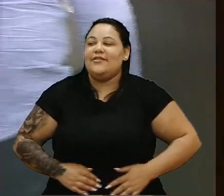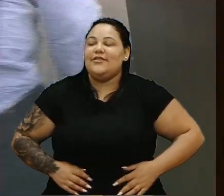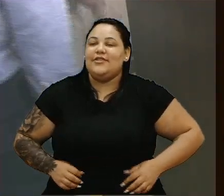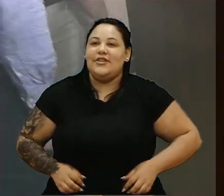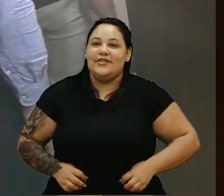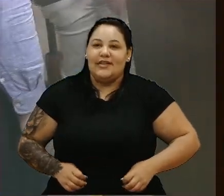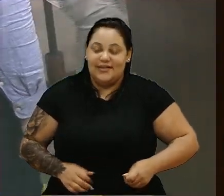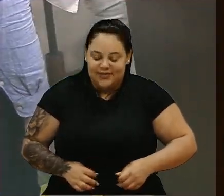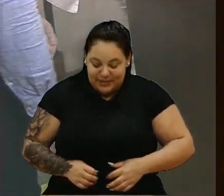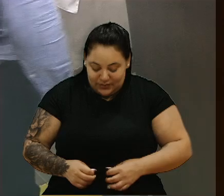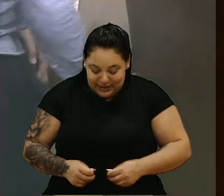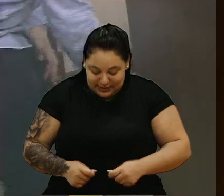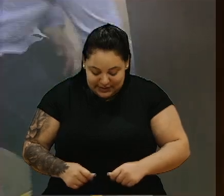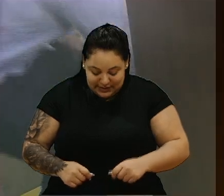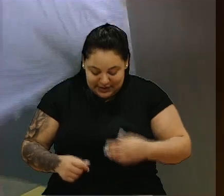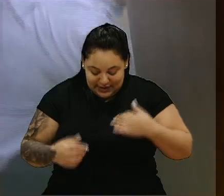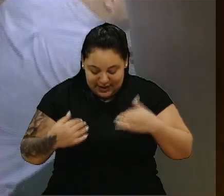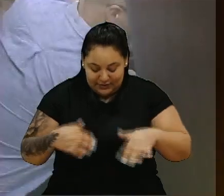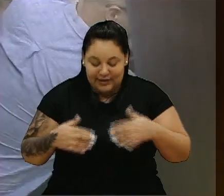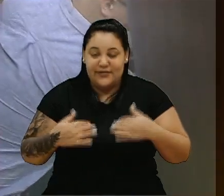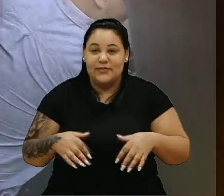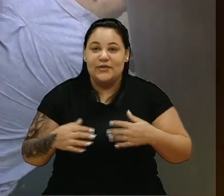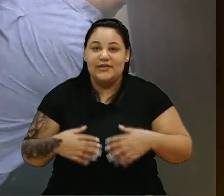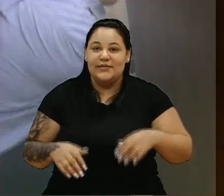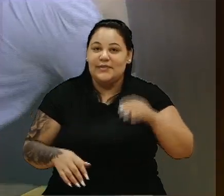Quer puxar o banquinho? Quer que eu puxe aqui, ó?